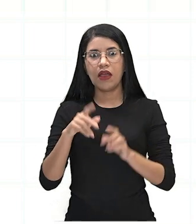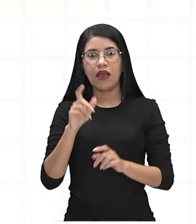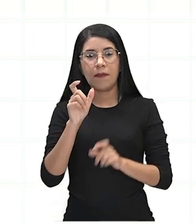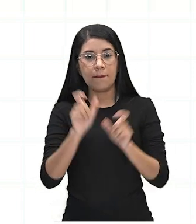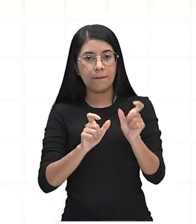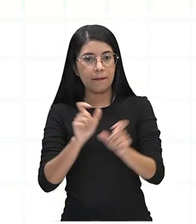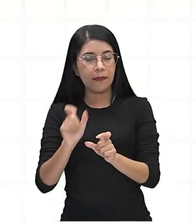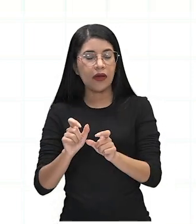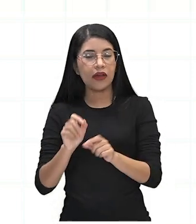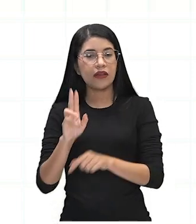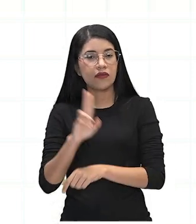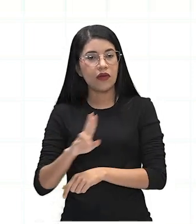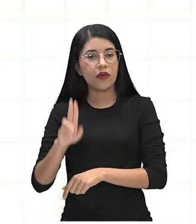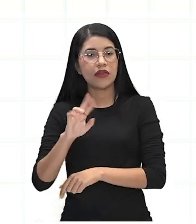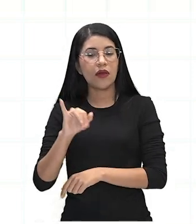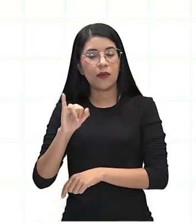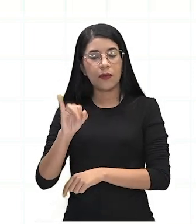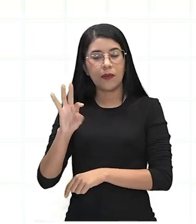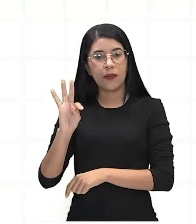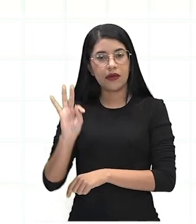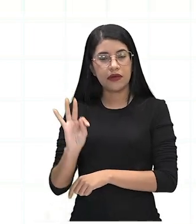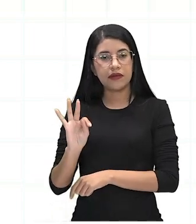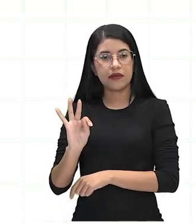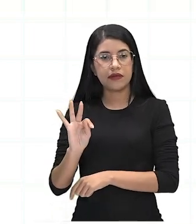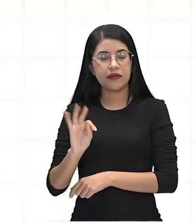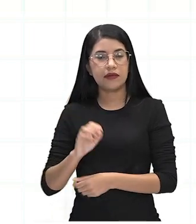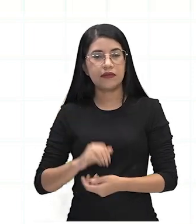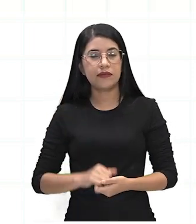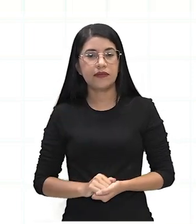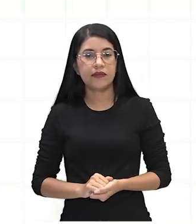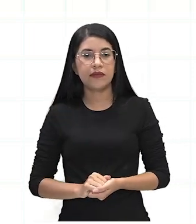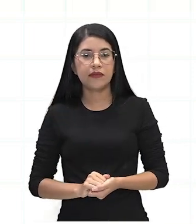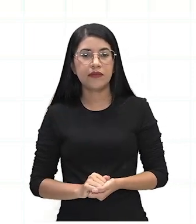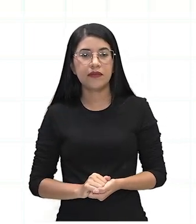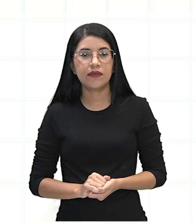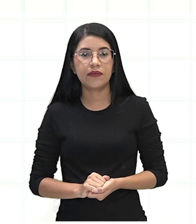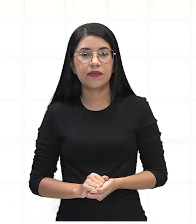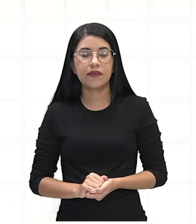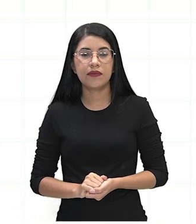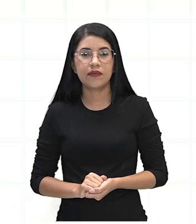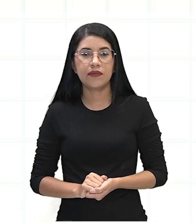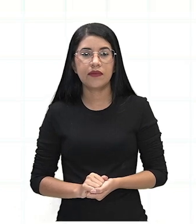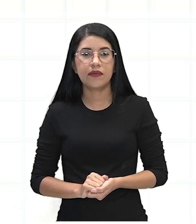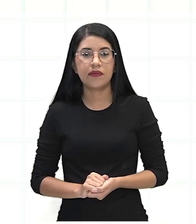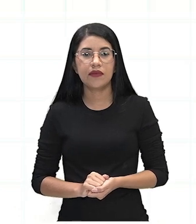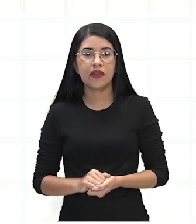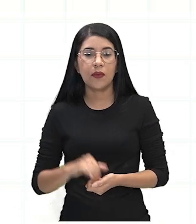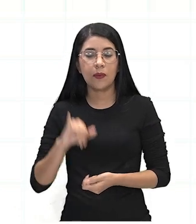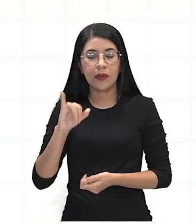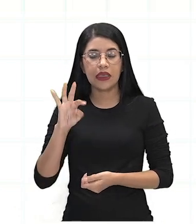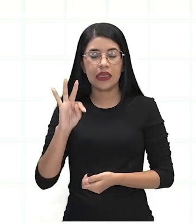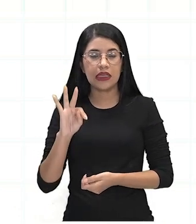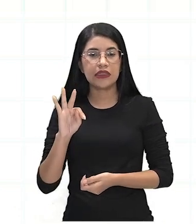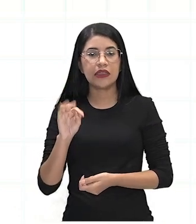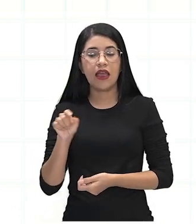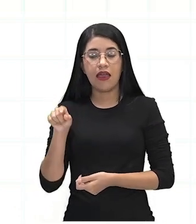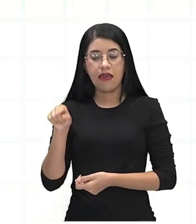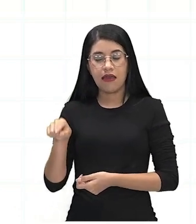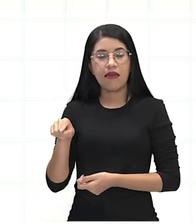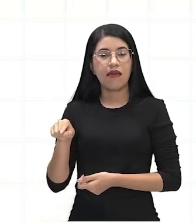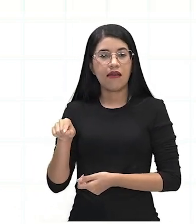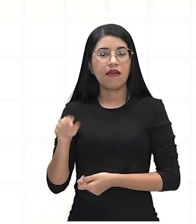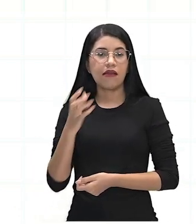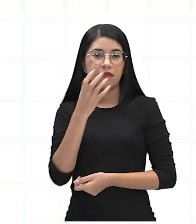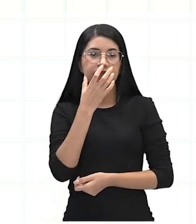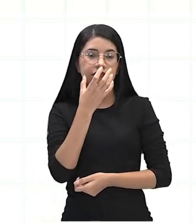it, tá bom? Então, it is a dog. It is a dog. É um cachorro. Ele é um cachorro, tá